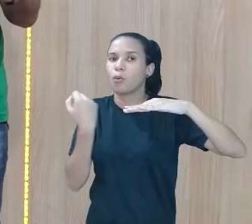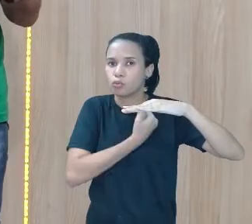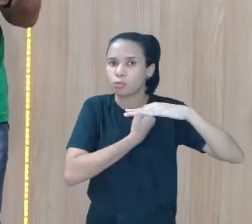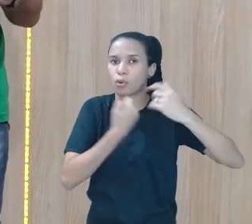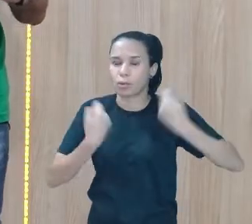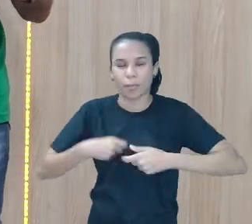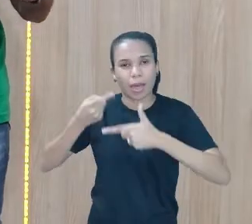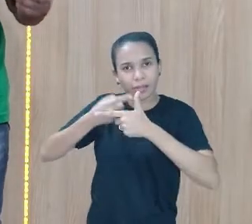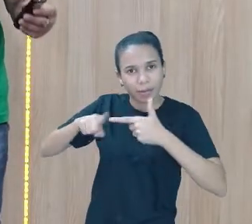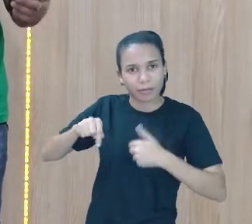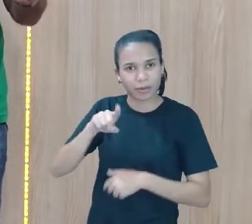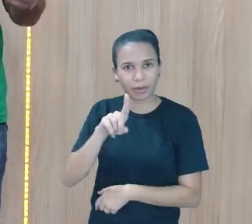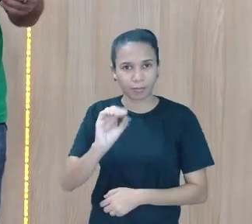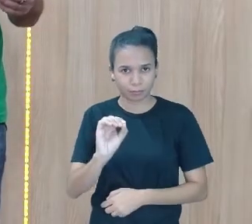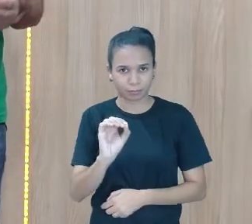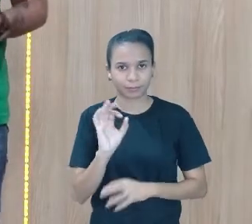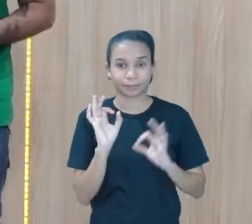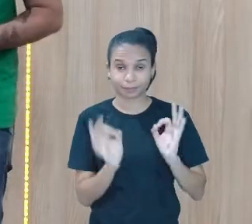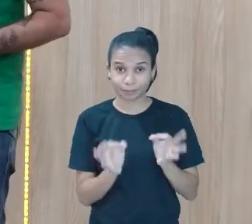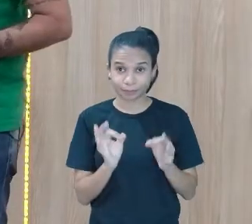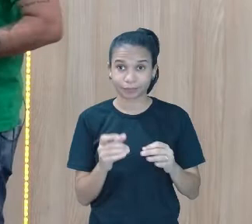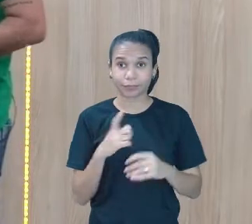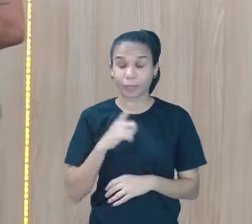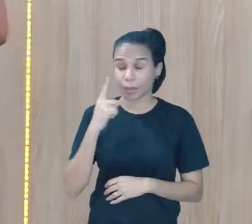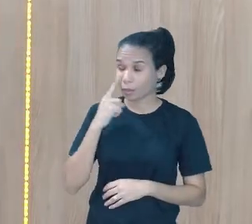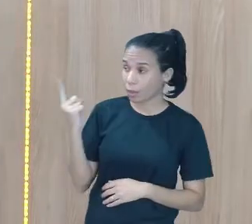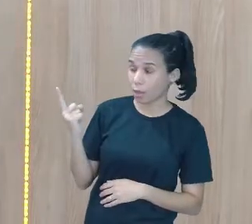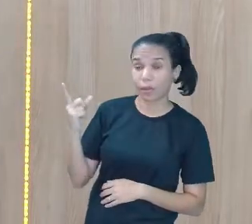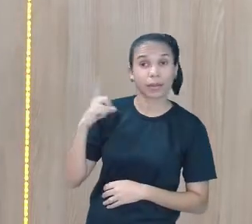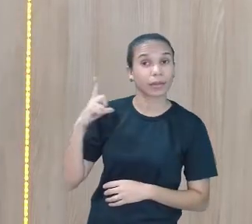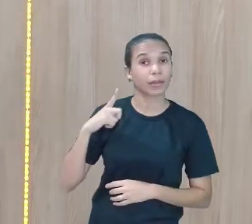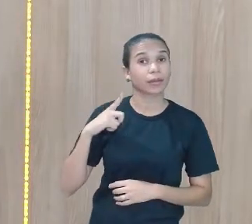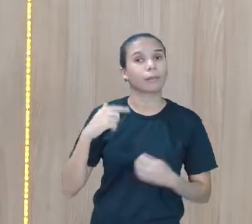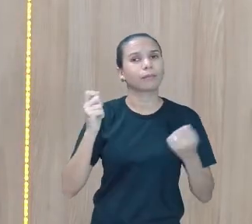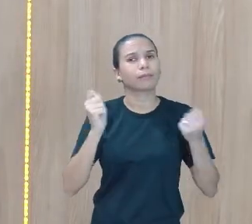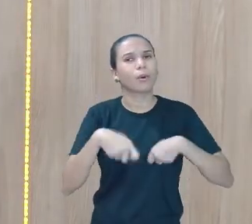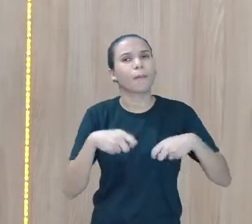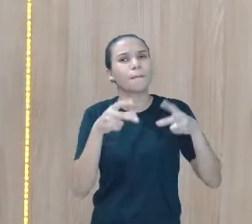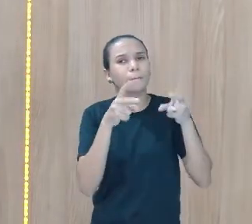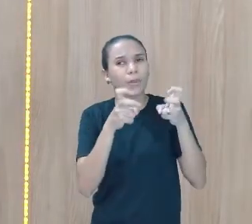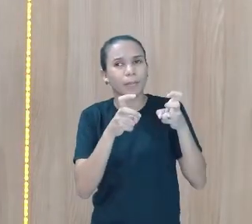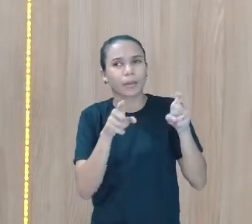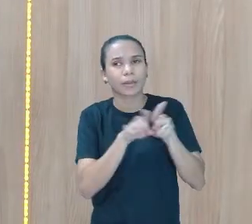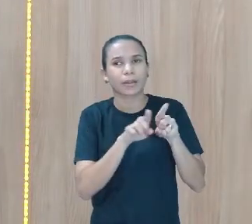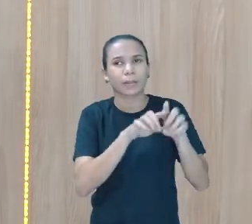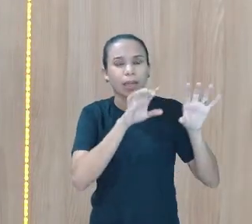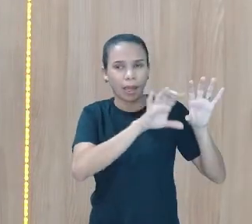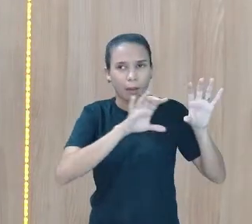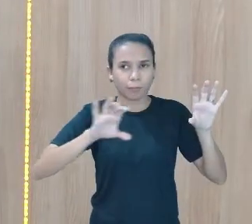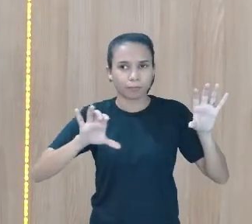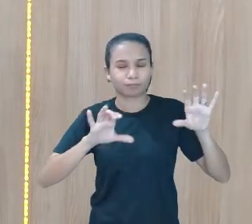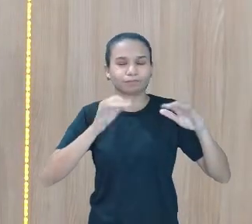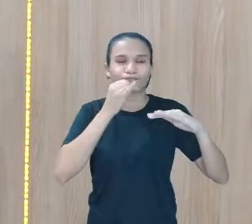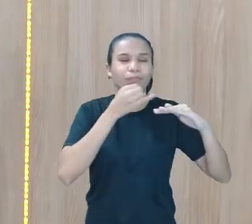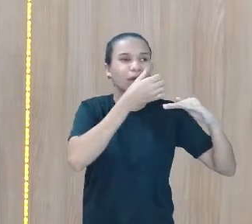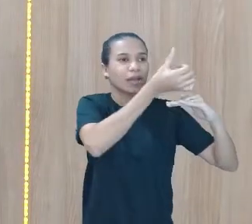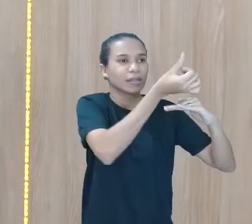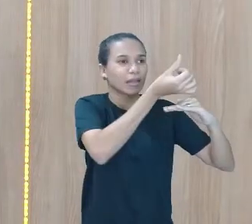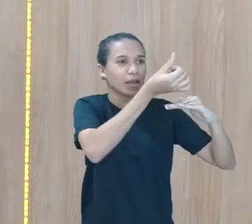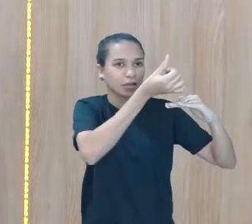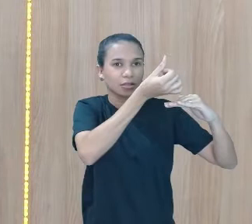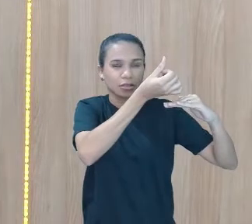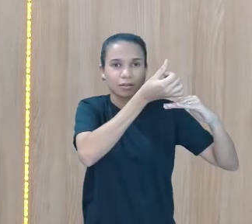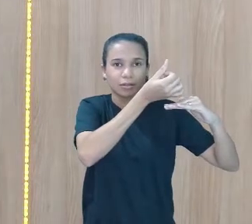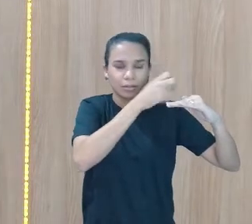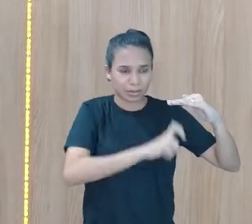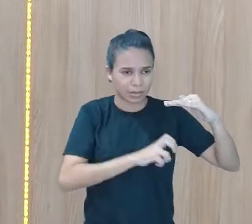nesse formato, com um múltiplo de 10. Naquele caso ali, e você vai perceber que nas outras, ó, 6 sobre 5,